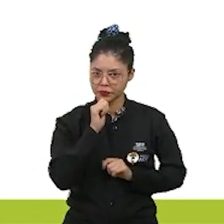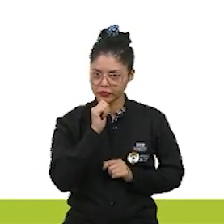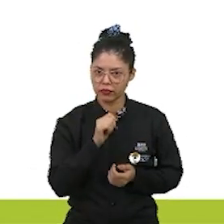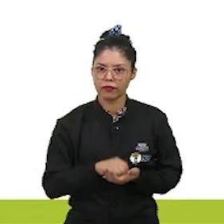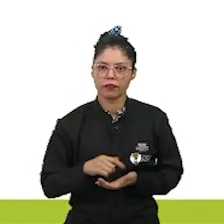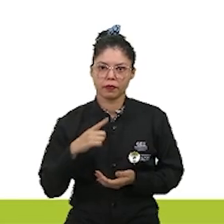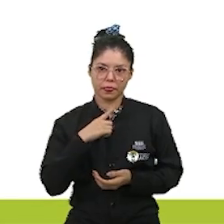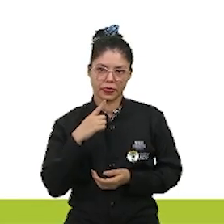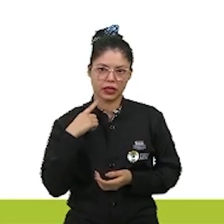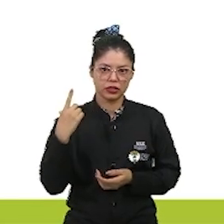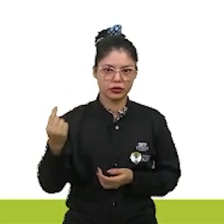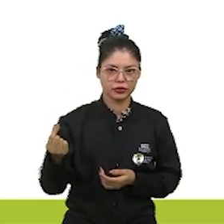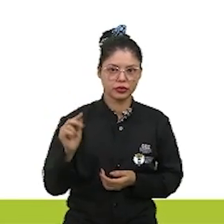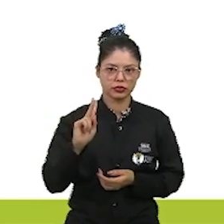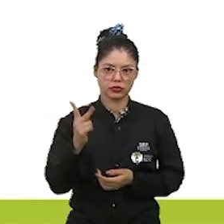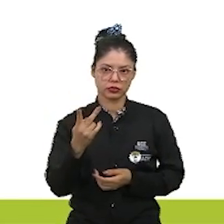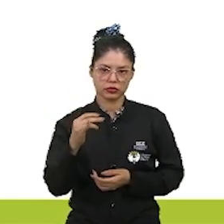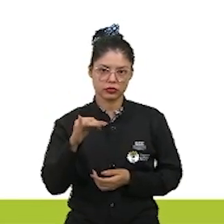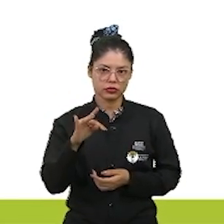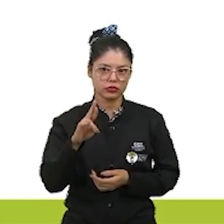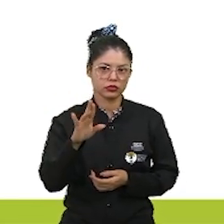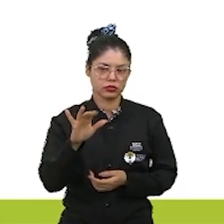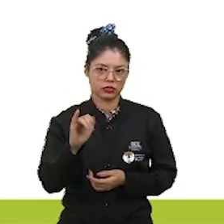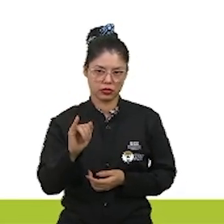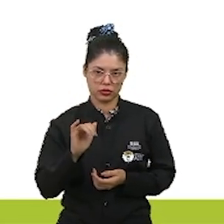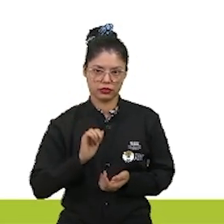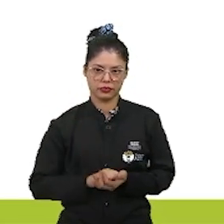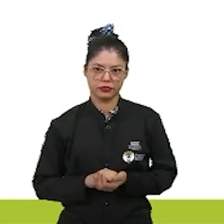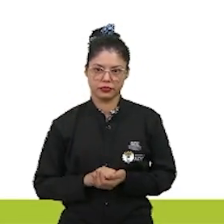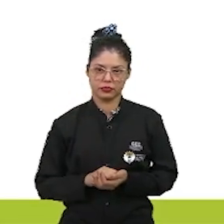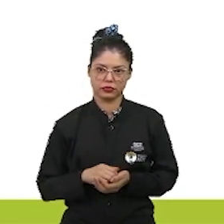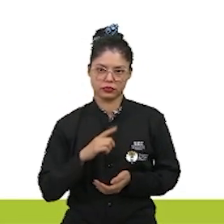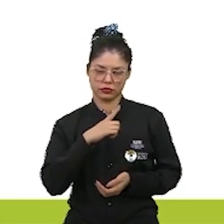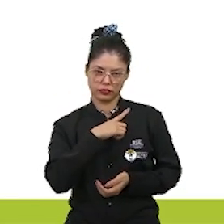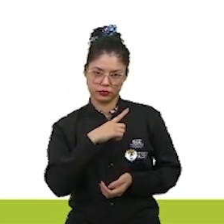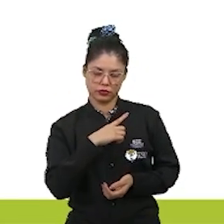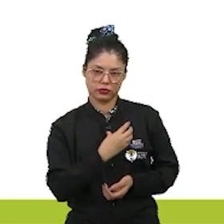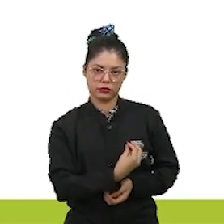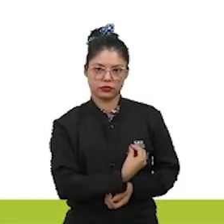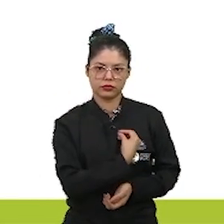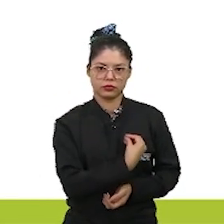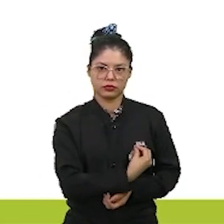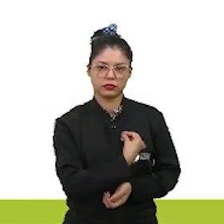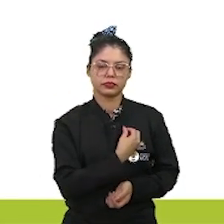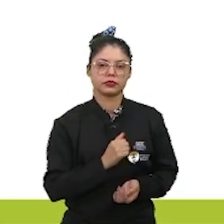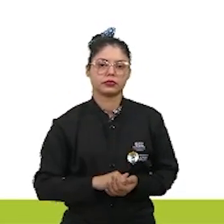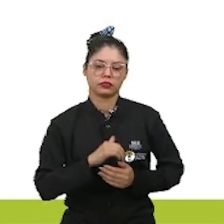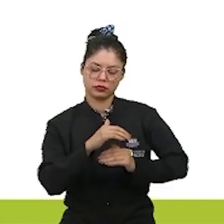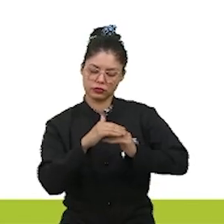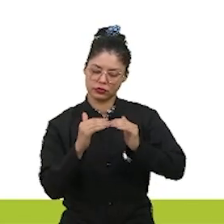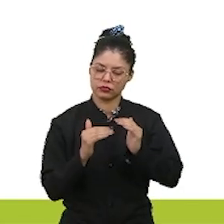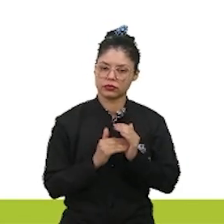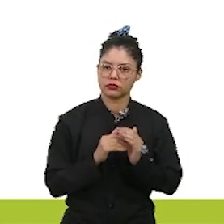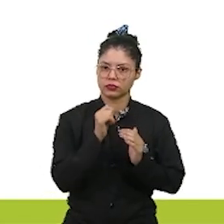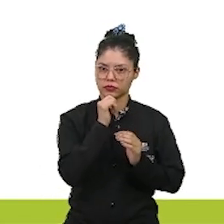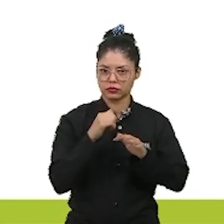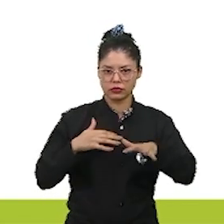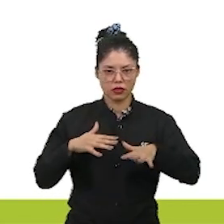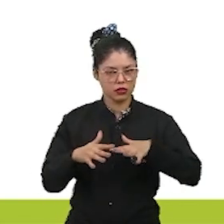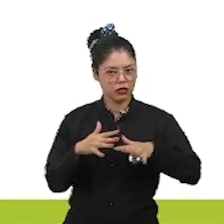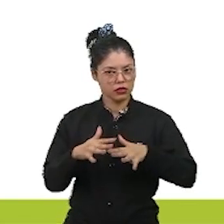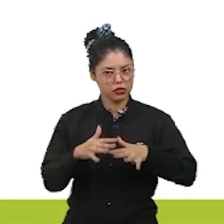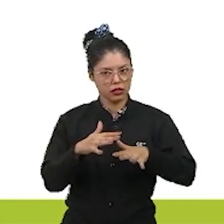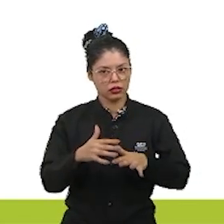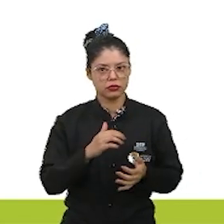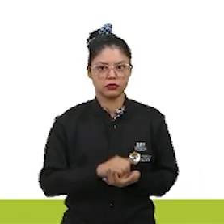terem saído do Haiti devido a condições degradantes de vida, sobretudo após o terremoto